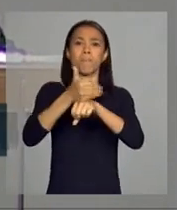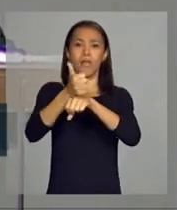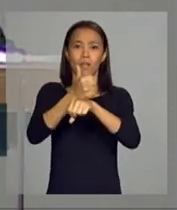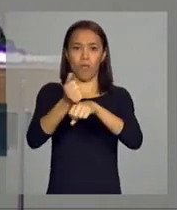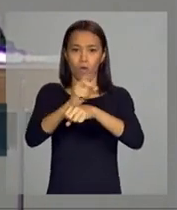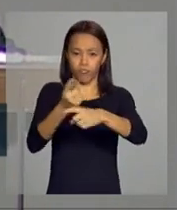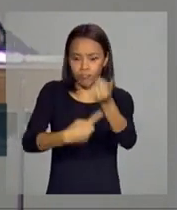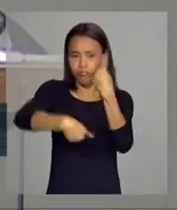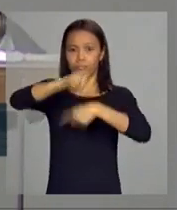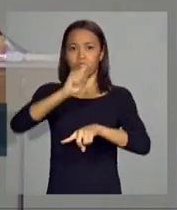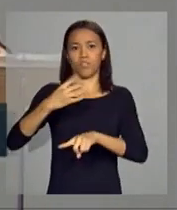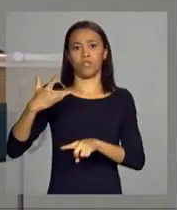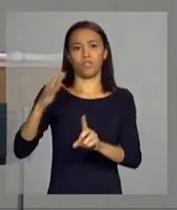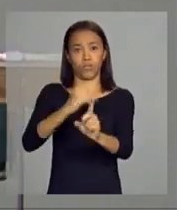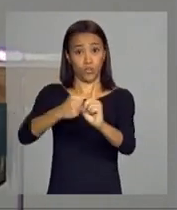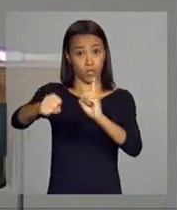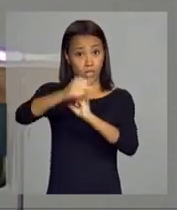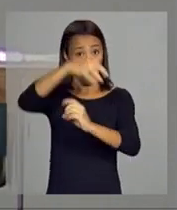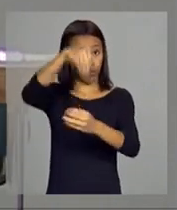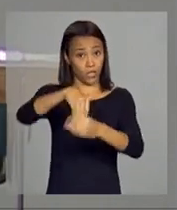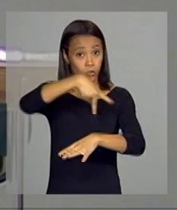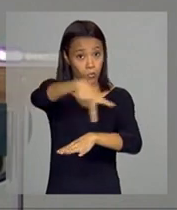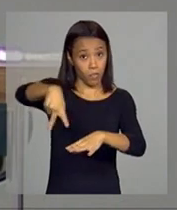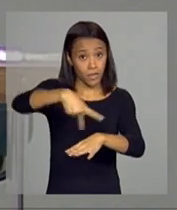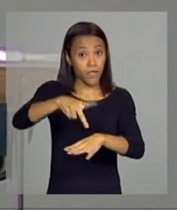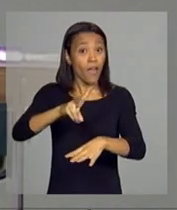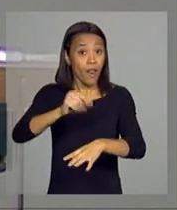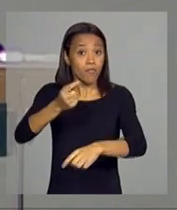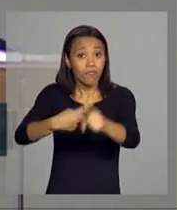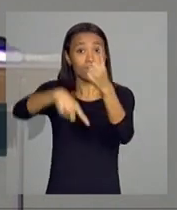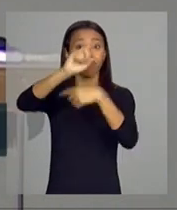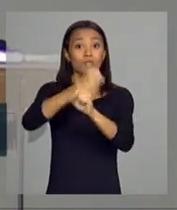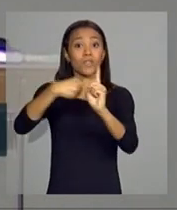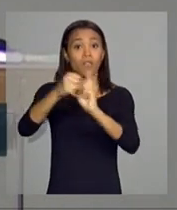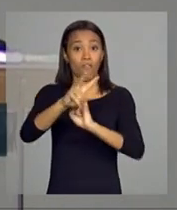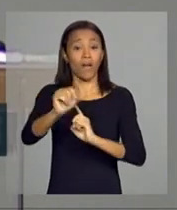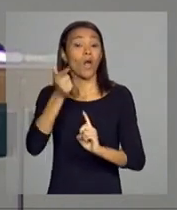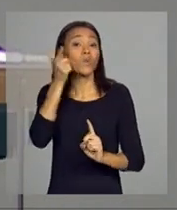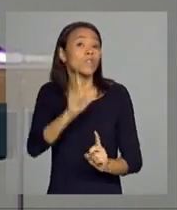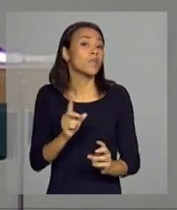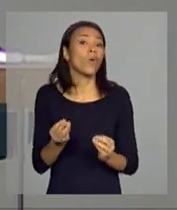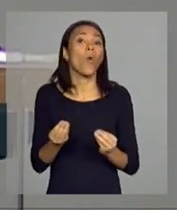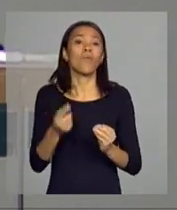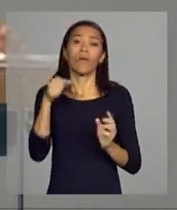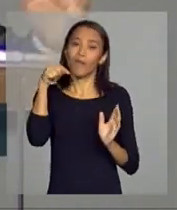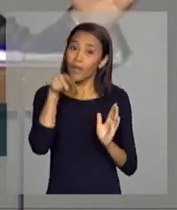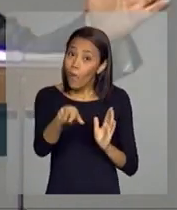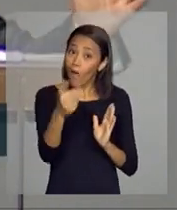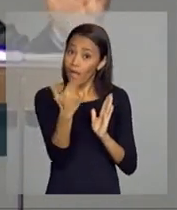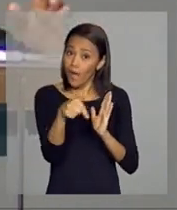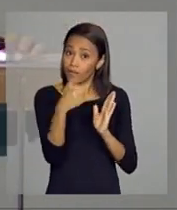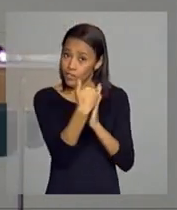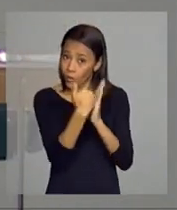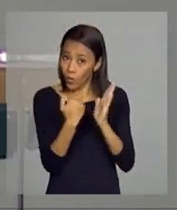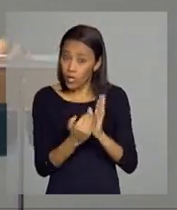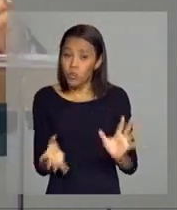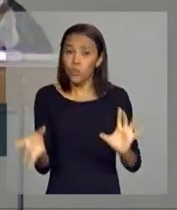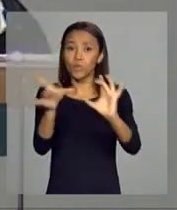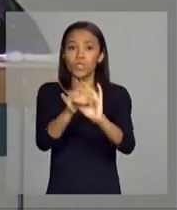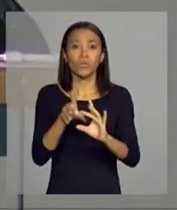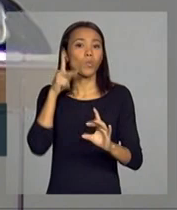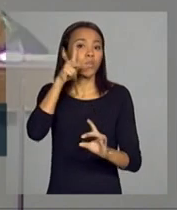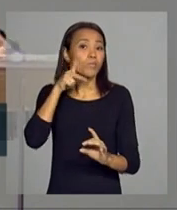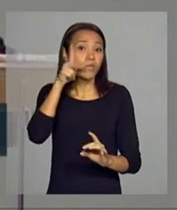país. A promoção social no país ela vai ocorrer com programas como nós estamos fazendo a partir das políticas do Brasil